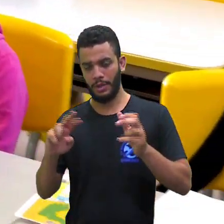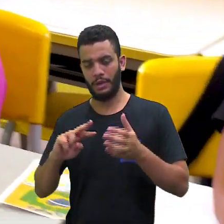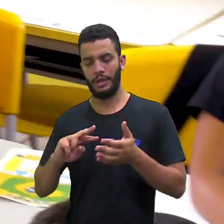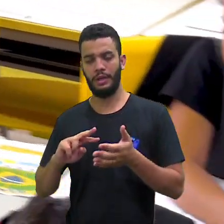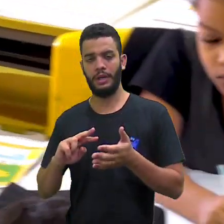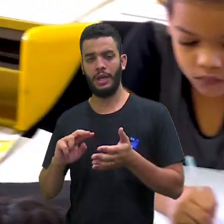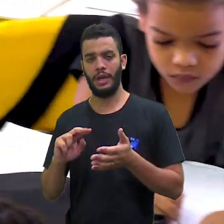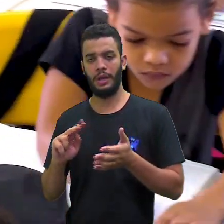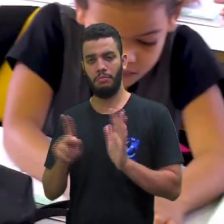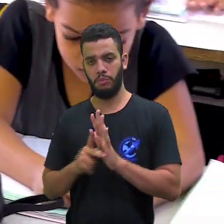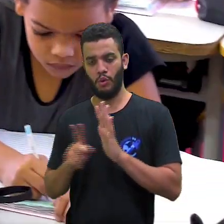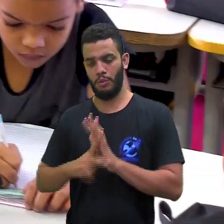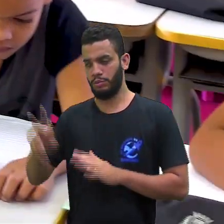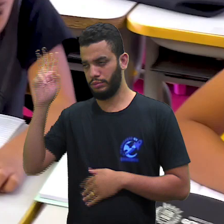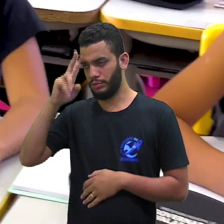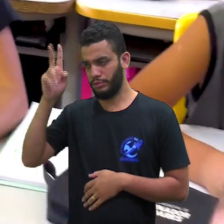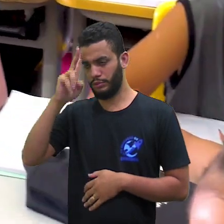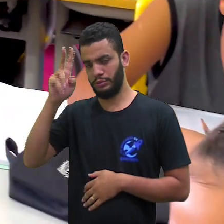escreveu?